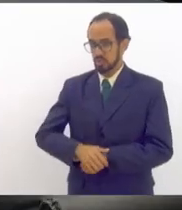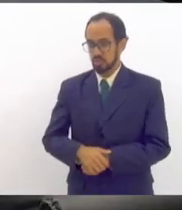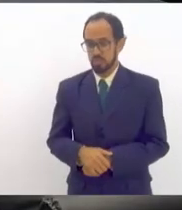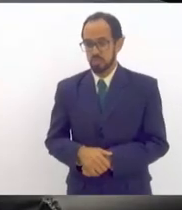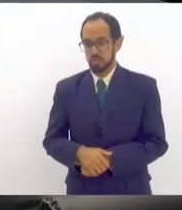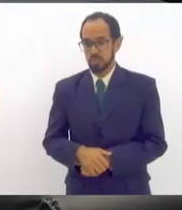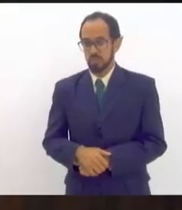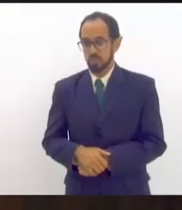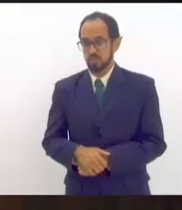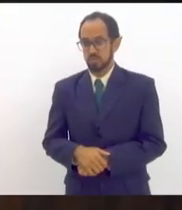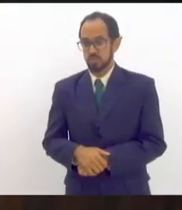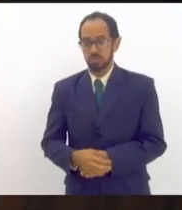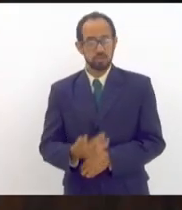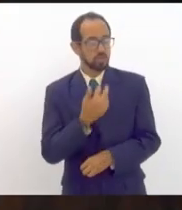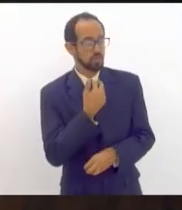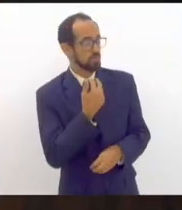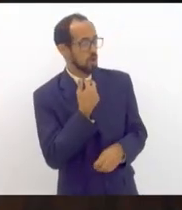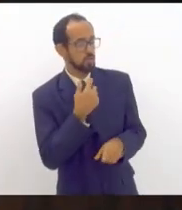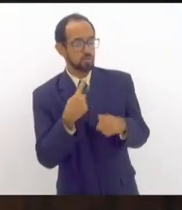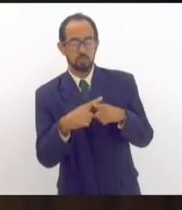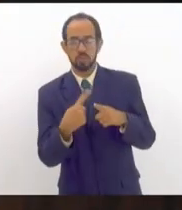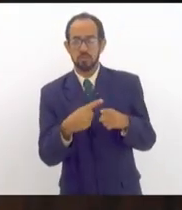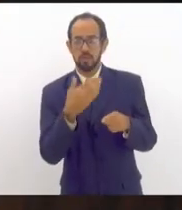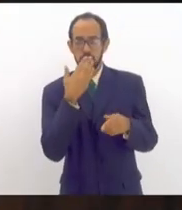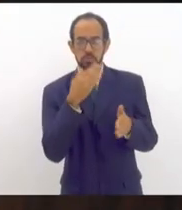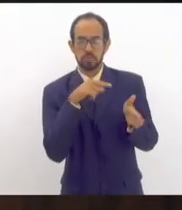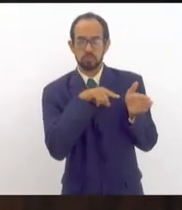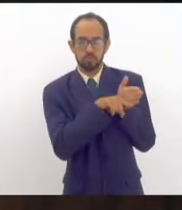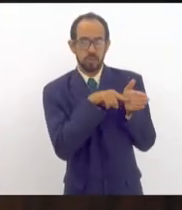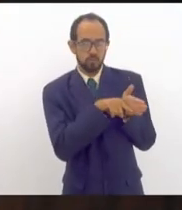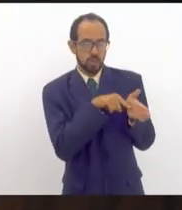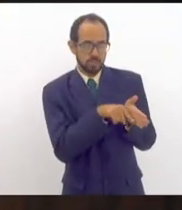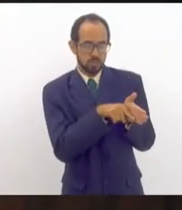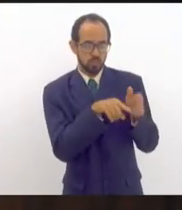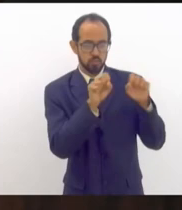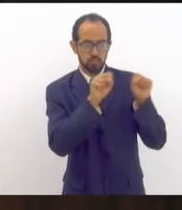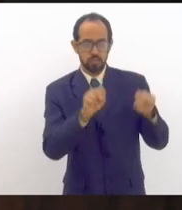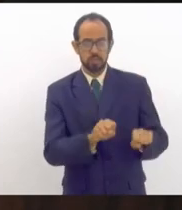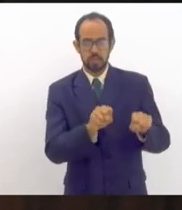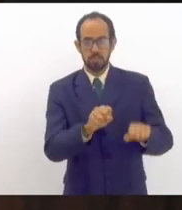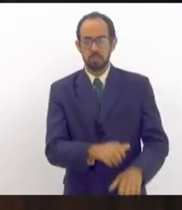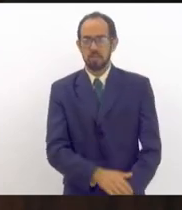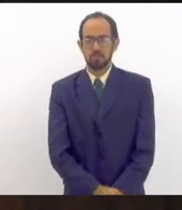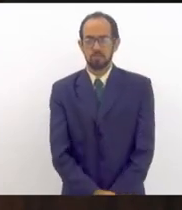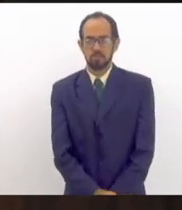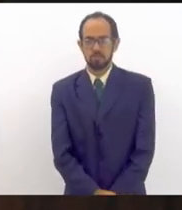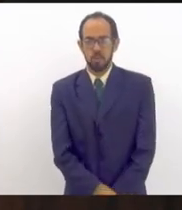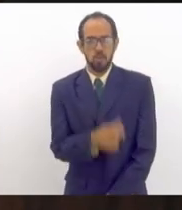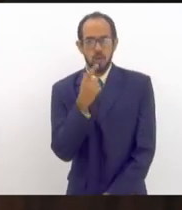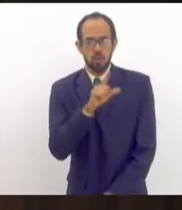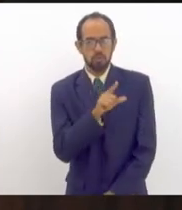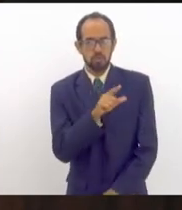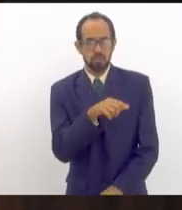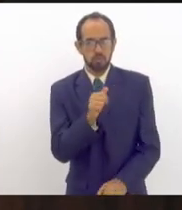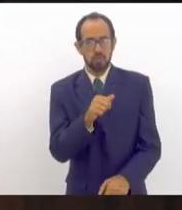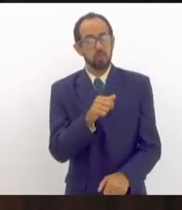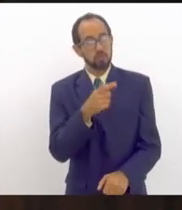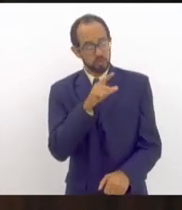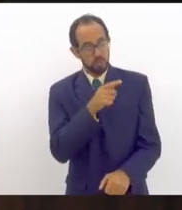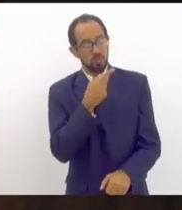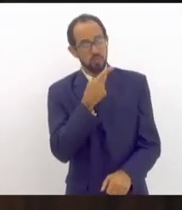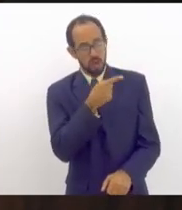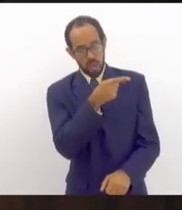não tenho como porque tá em verificado foi pedido verificação tá no sistema E aí eu não consigo eu consigo dizer que